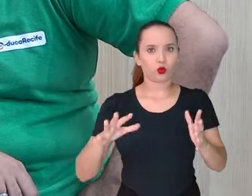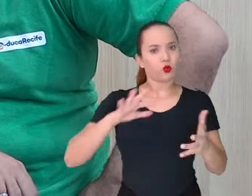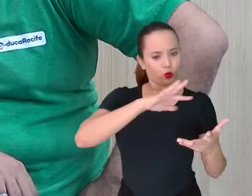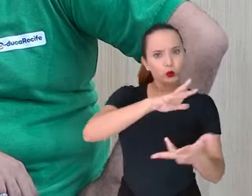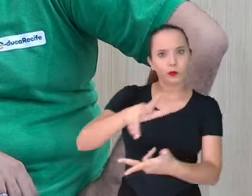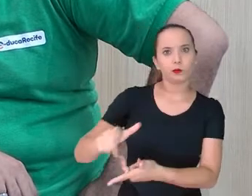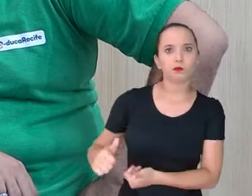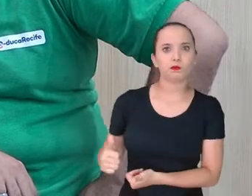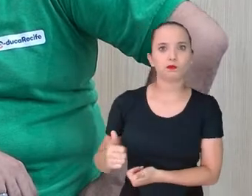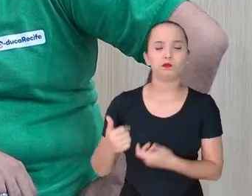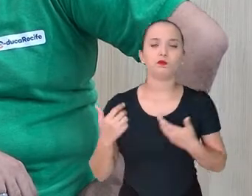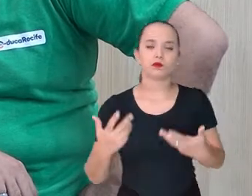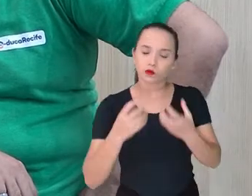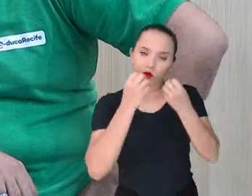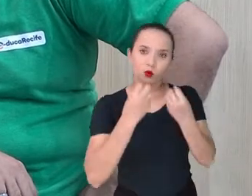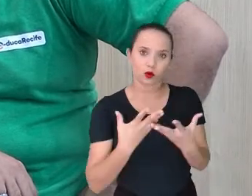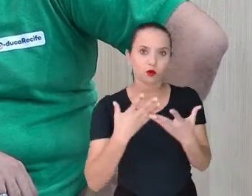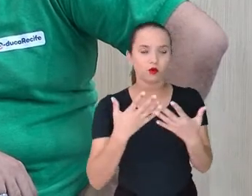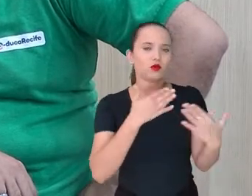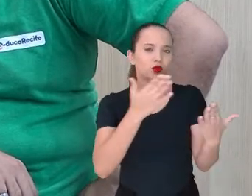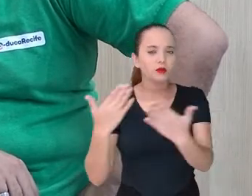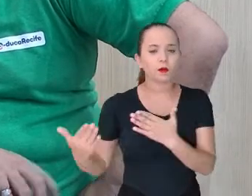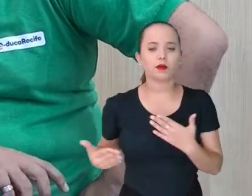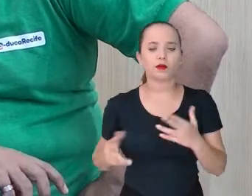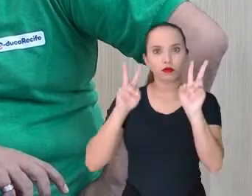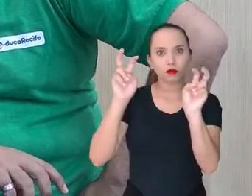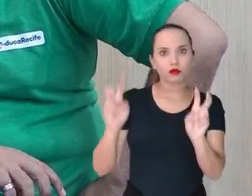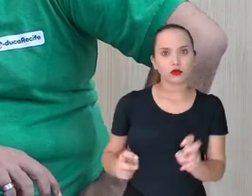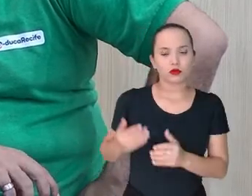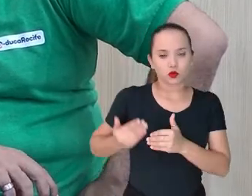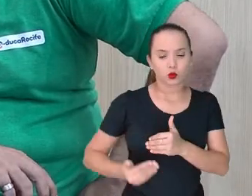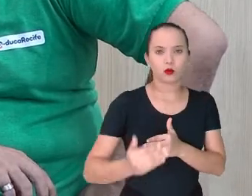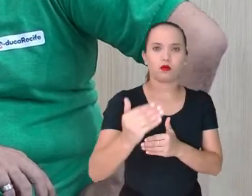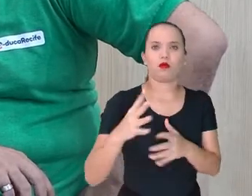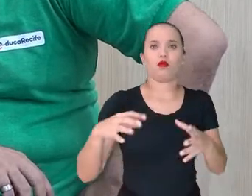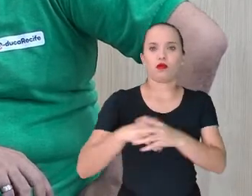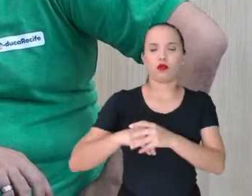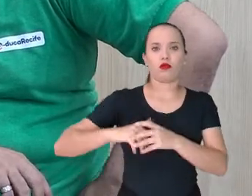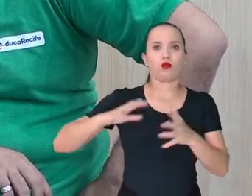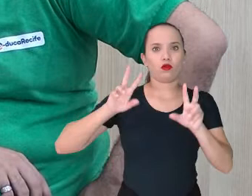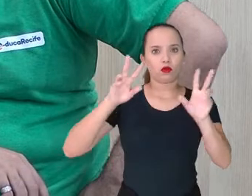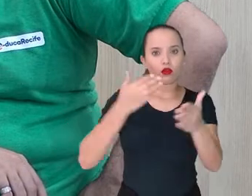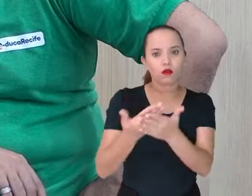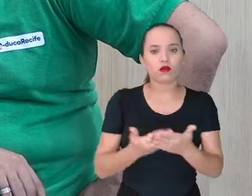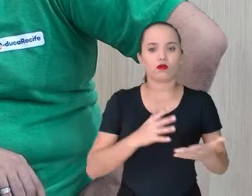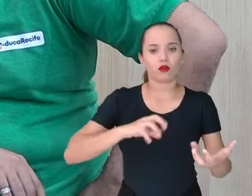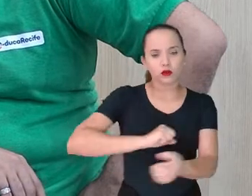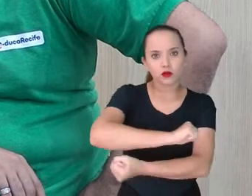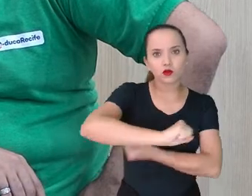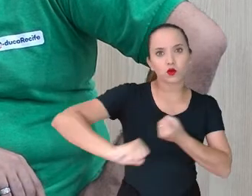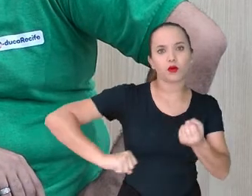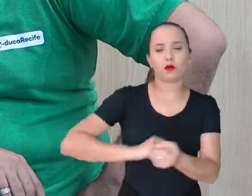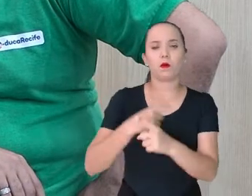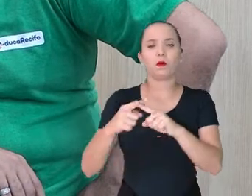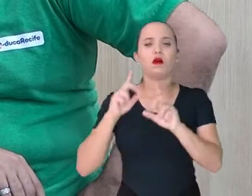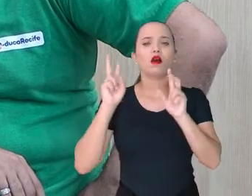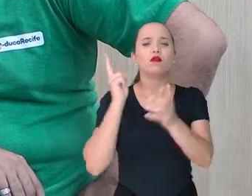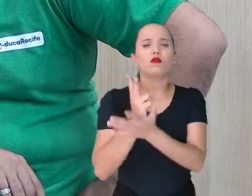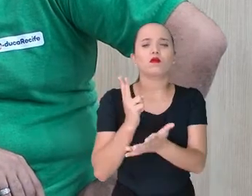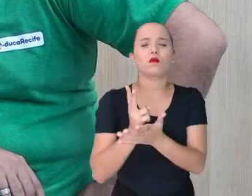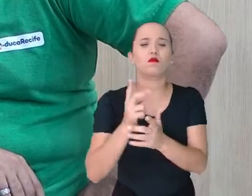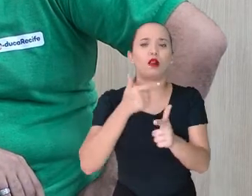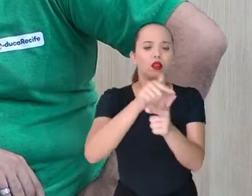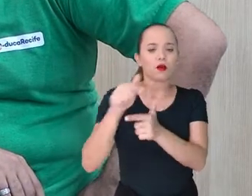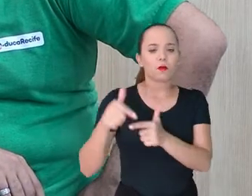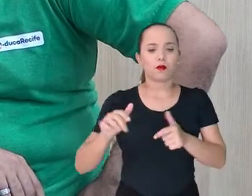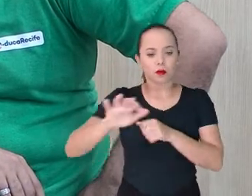a gente chamar a atenção, a gente conversa sobre isso nas aulas de sustentabilidade, que quando a gente está falando de crise ambiental, a gente está falando